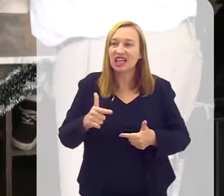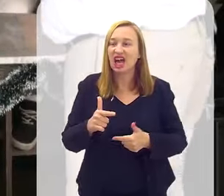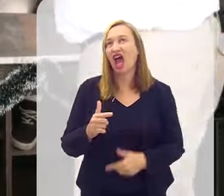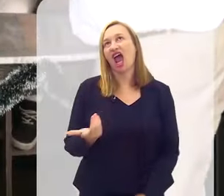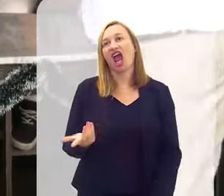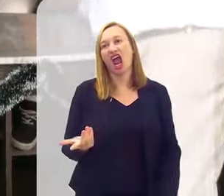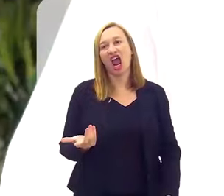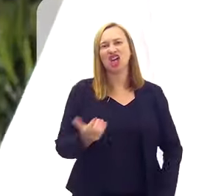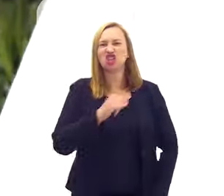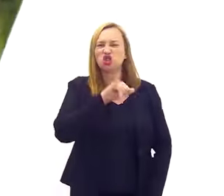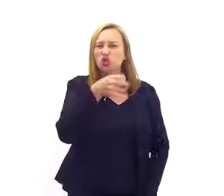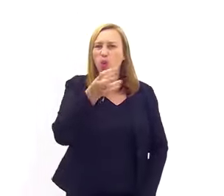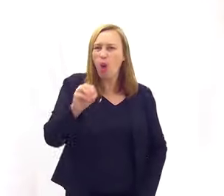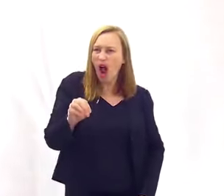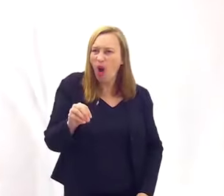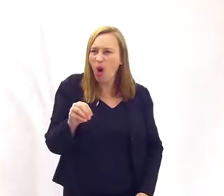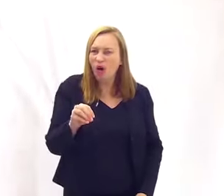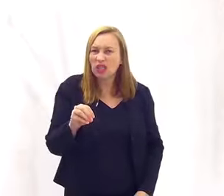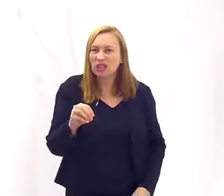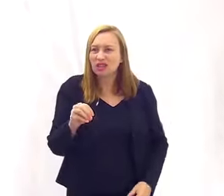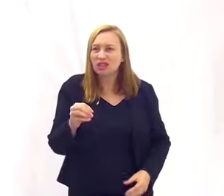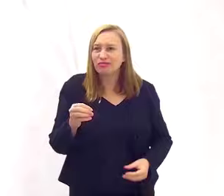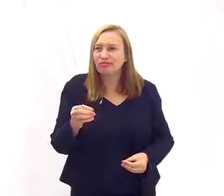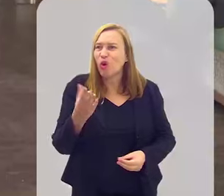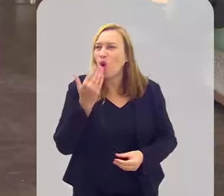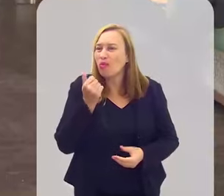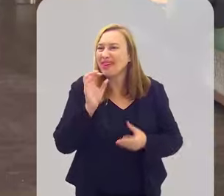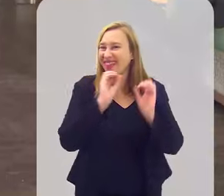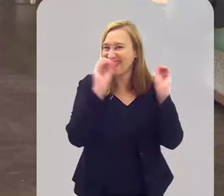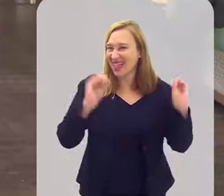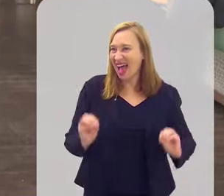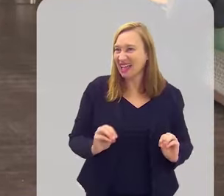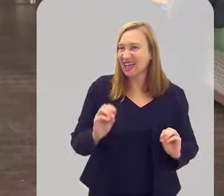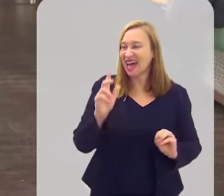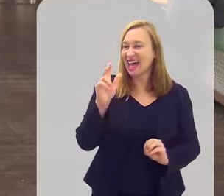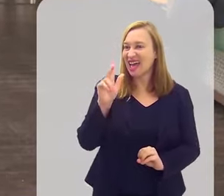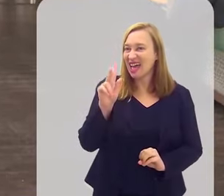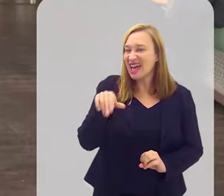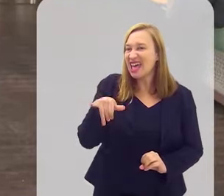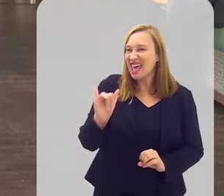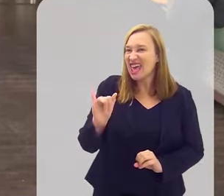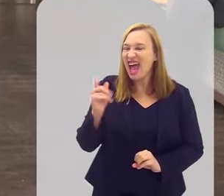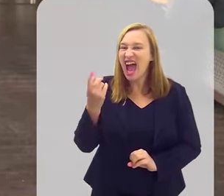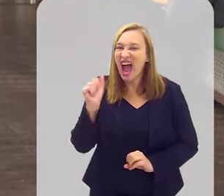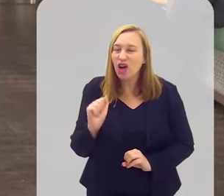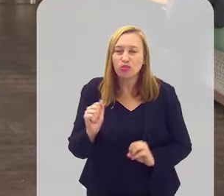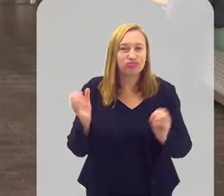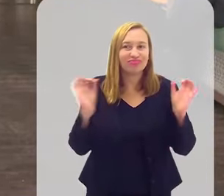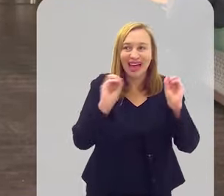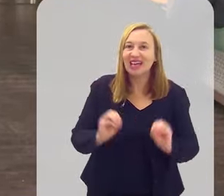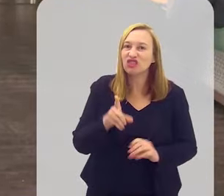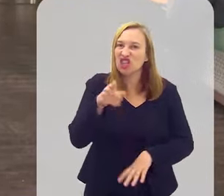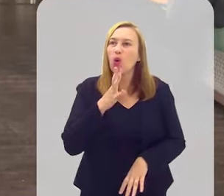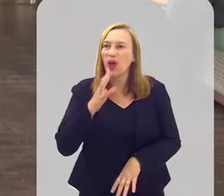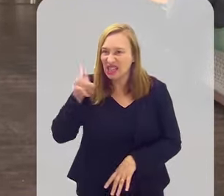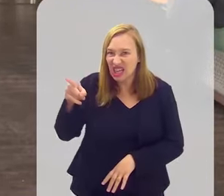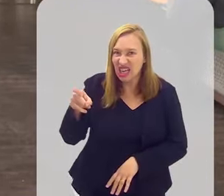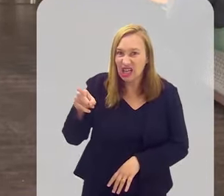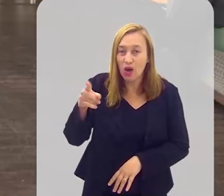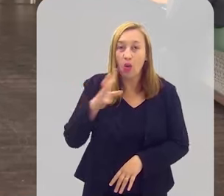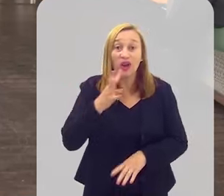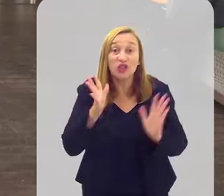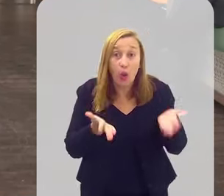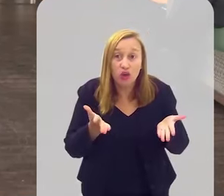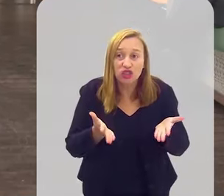traz nada Dan também Iago cleit Você conhece Iago Cleiton Não tô conhecendo hoje tá